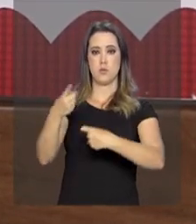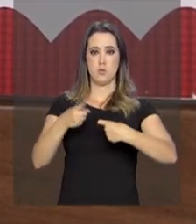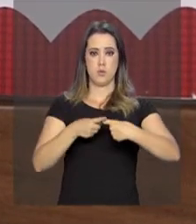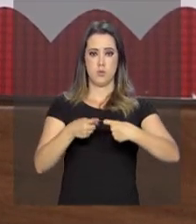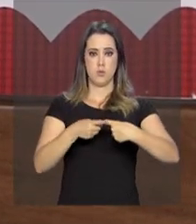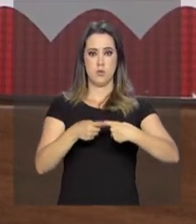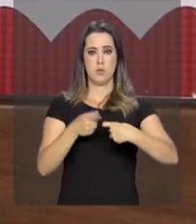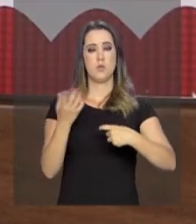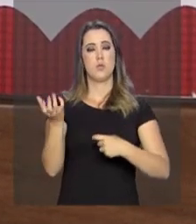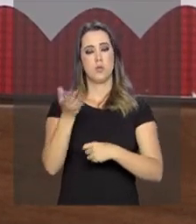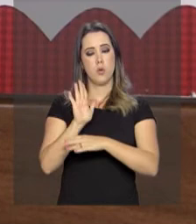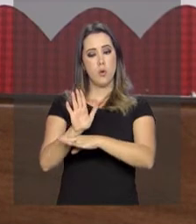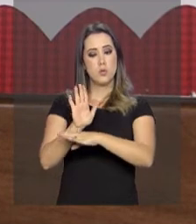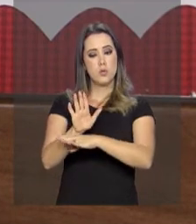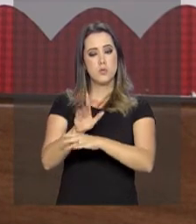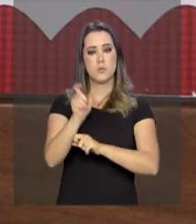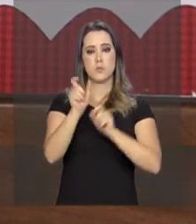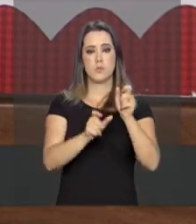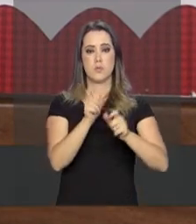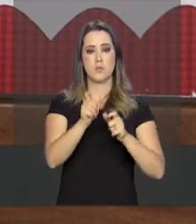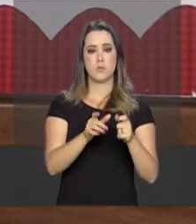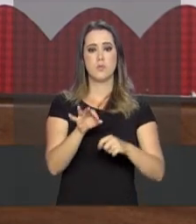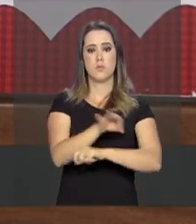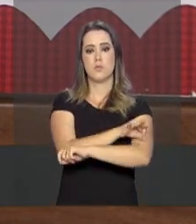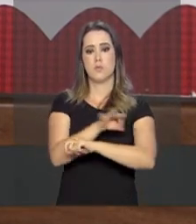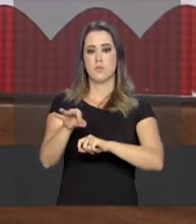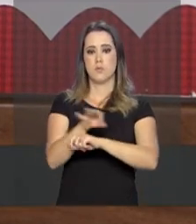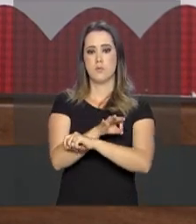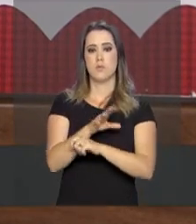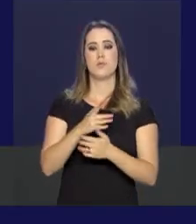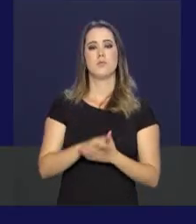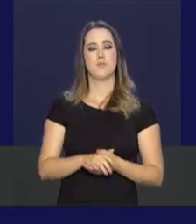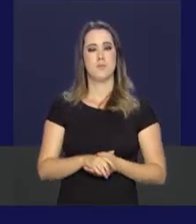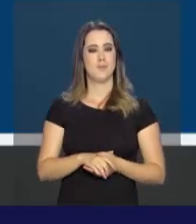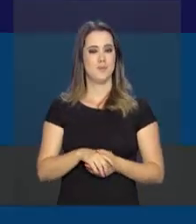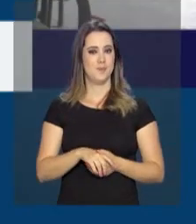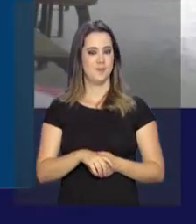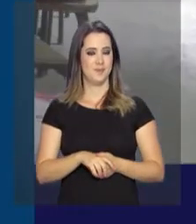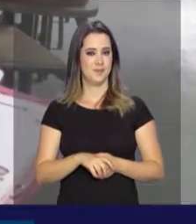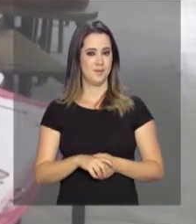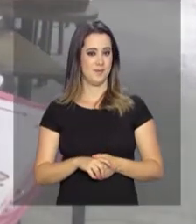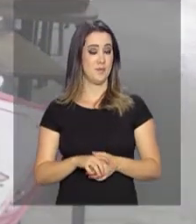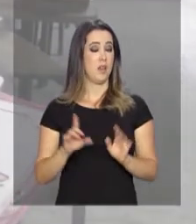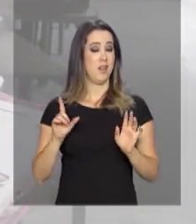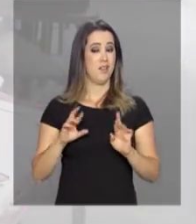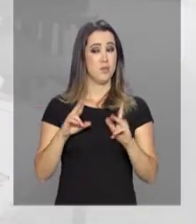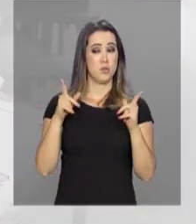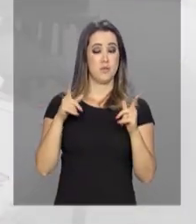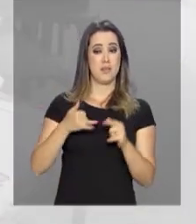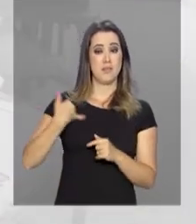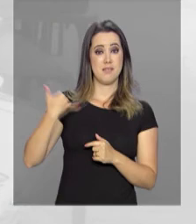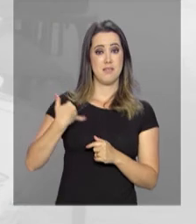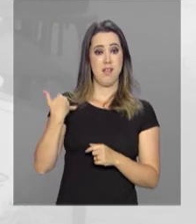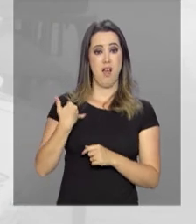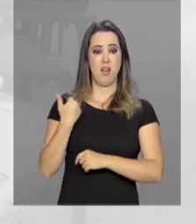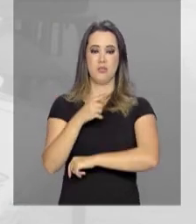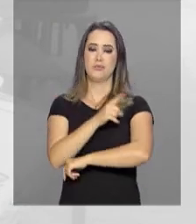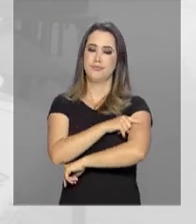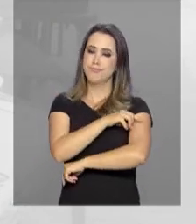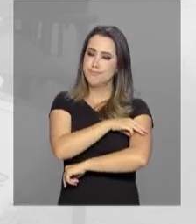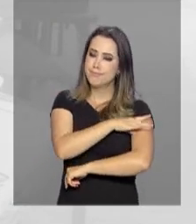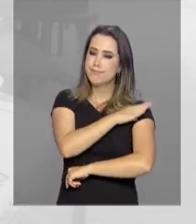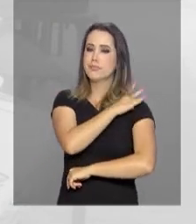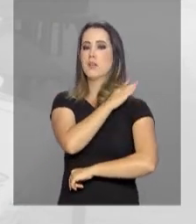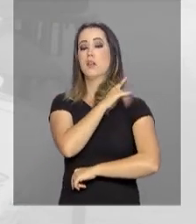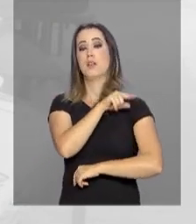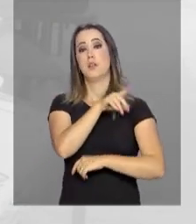gosto muito de ajudar as pessoas, e arquiteta, porque eu gosto de decorar. A distorção idade-série, que é o percentual dos alunos que estão com os